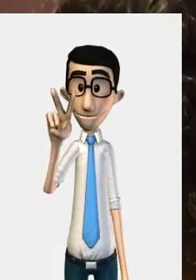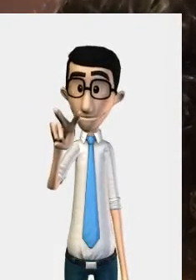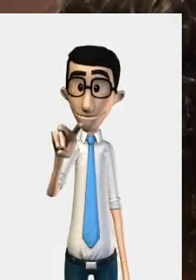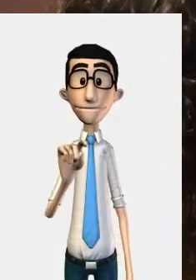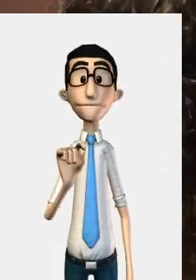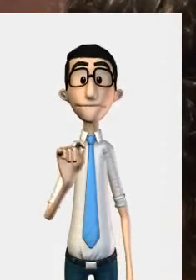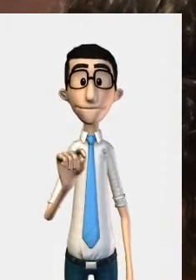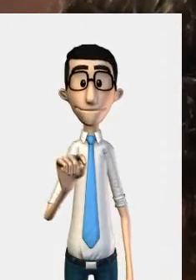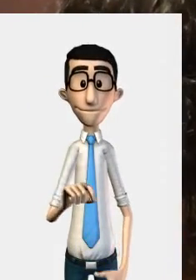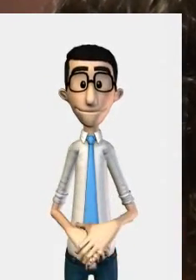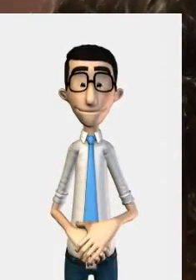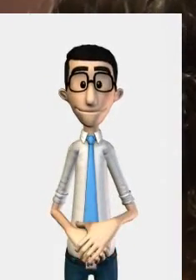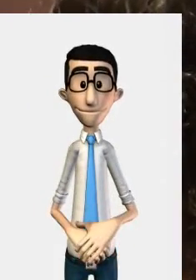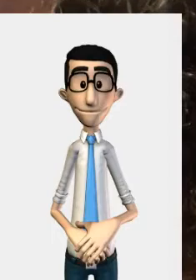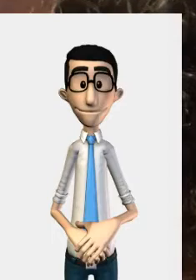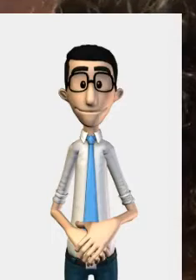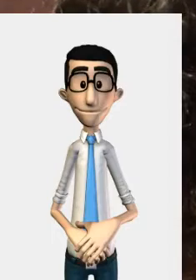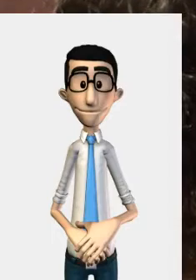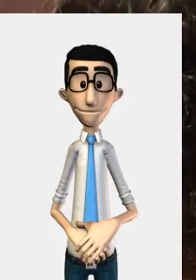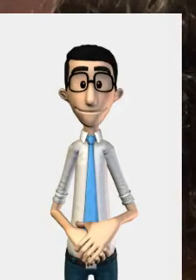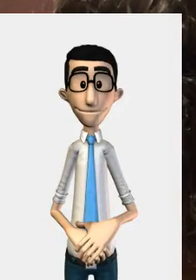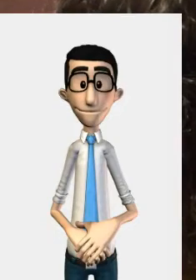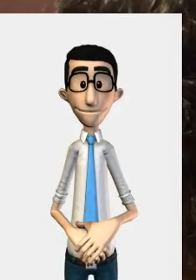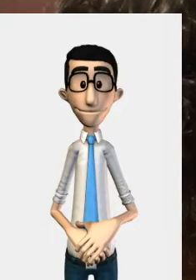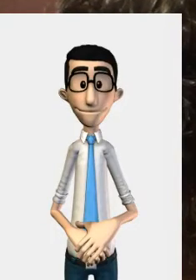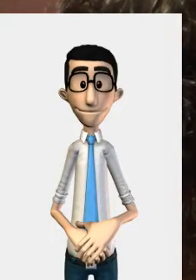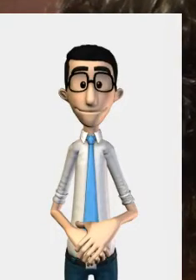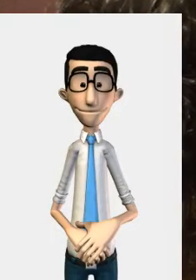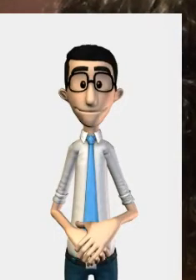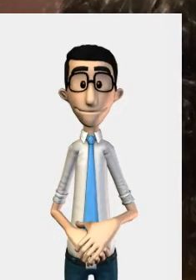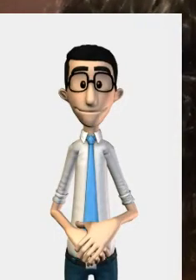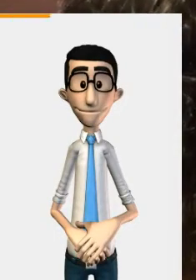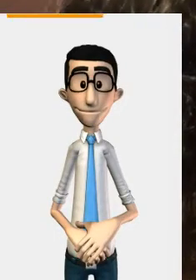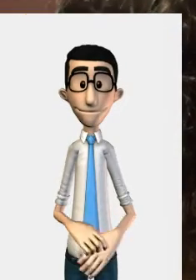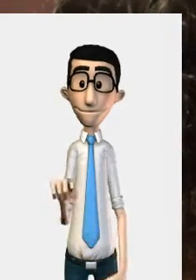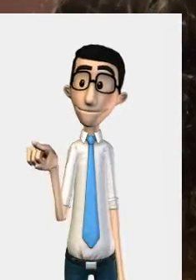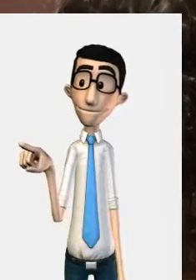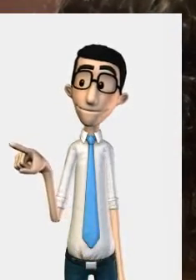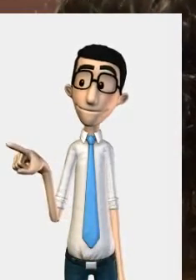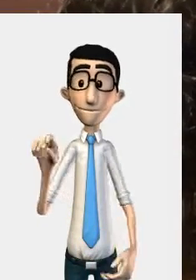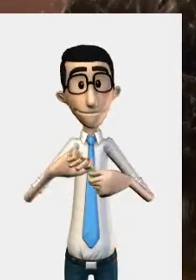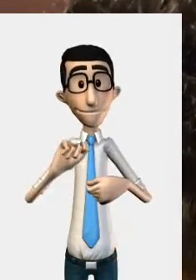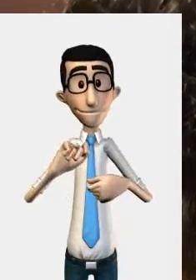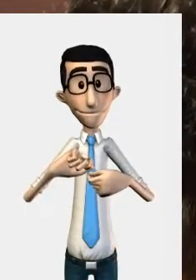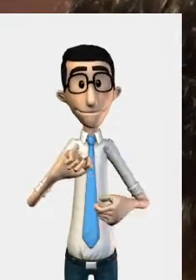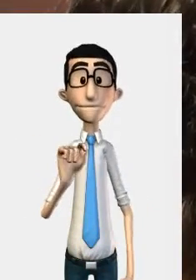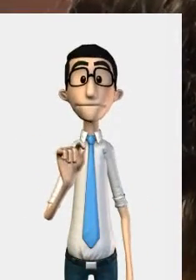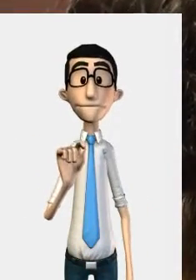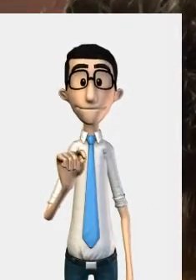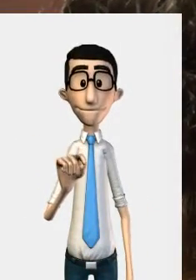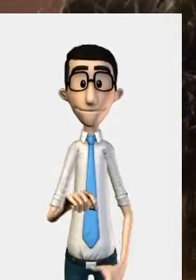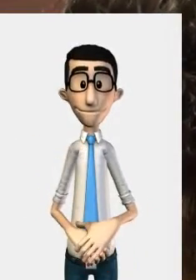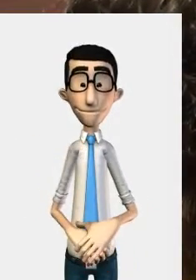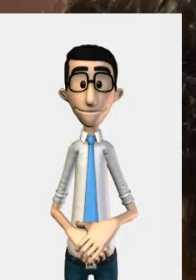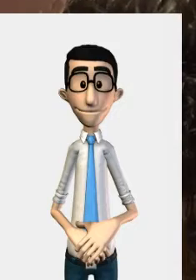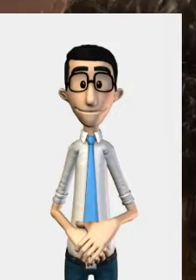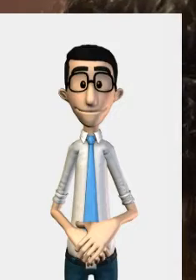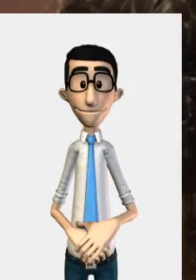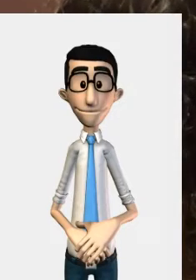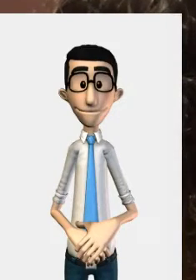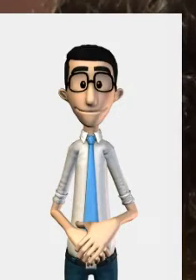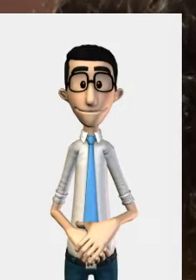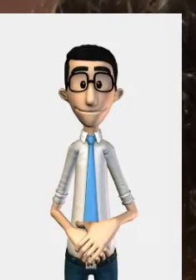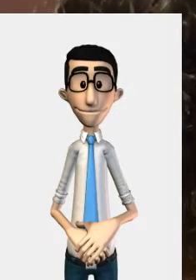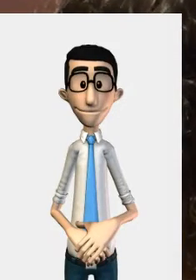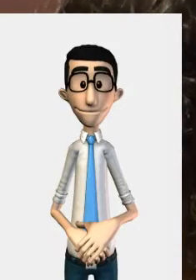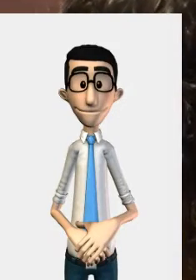isso é ruim, tem medo, porque não vai precisar do meu serviço mais, isso está totalmente errado e está totalmente a contrassenso